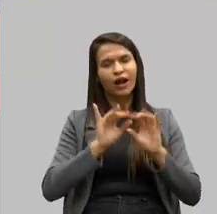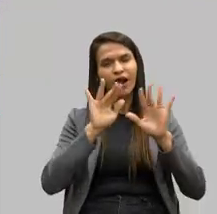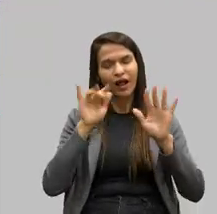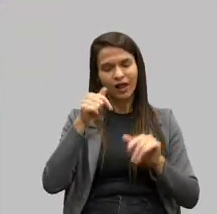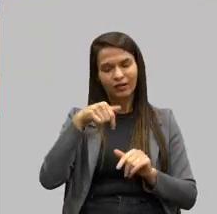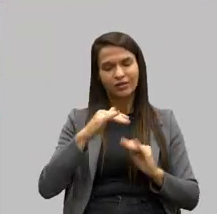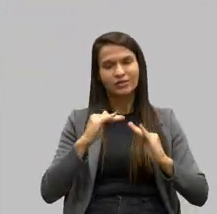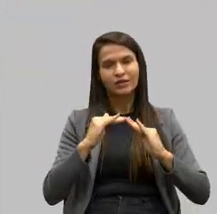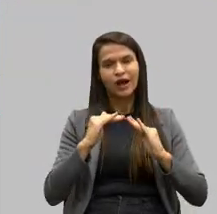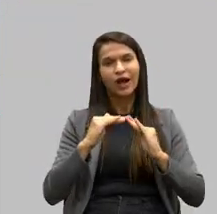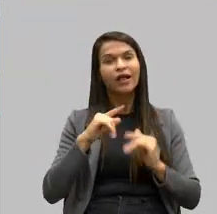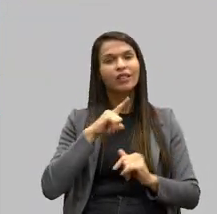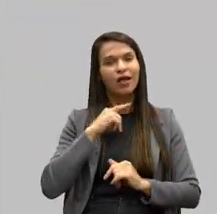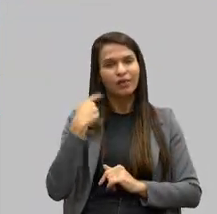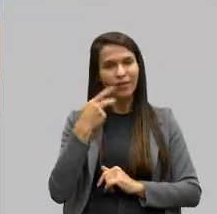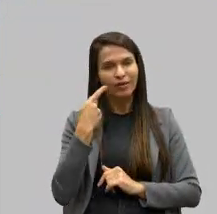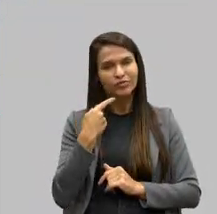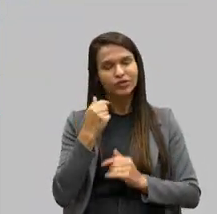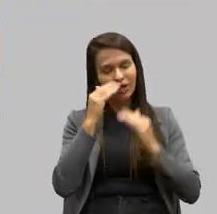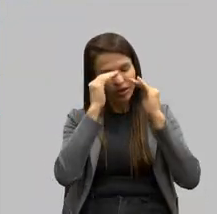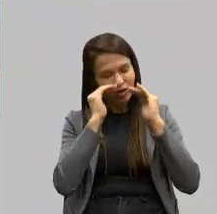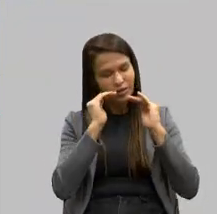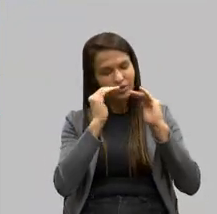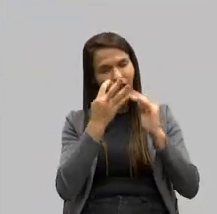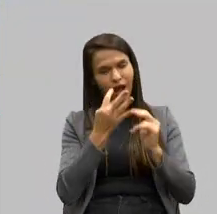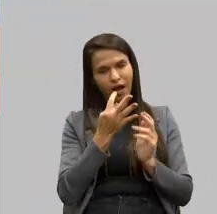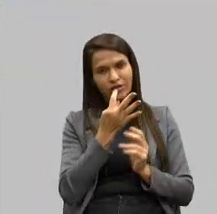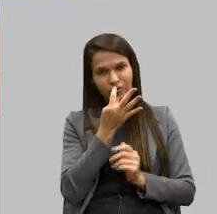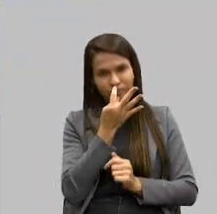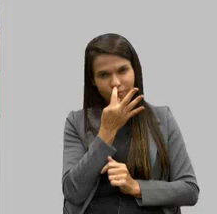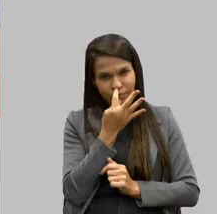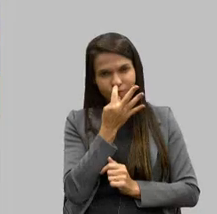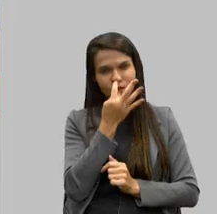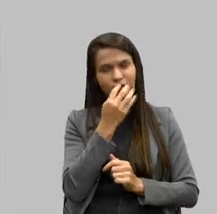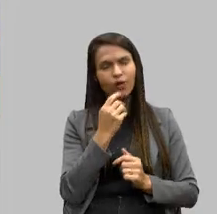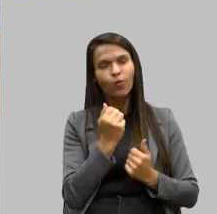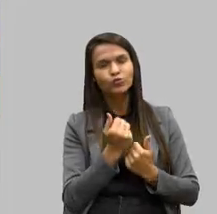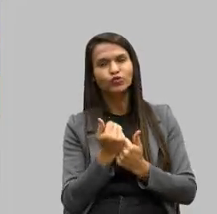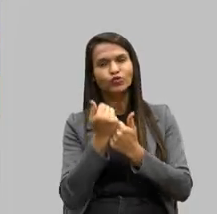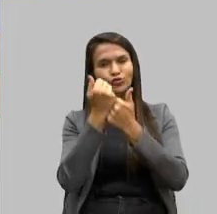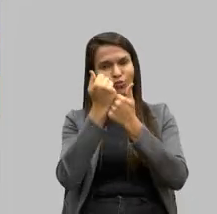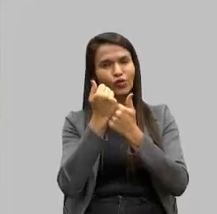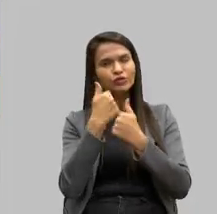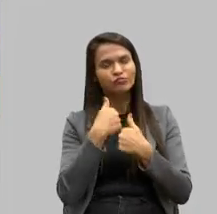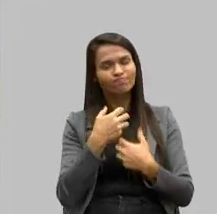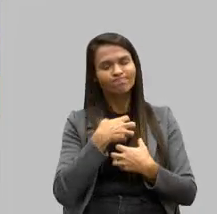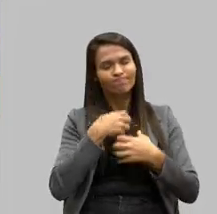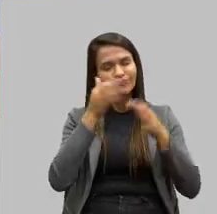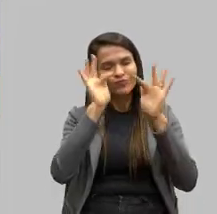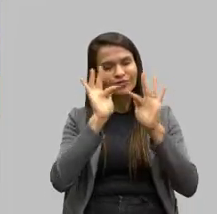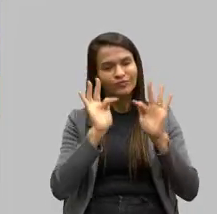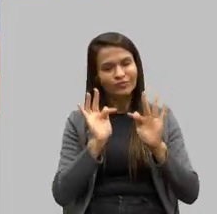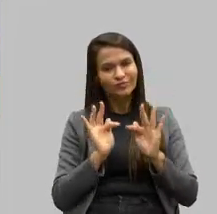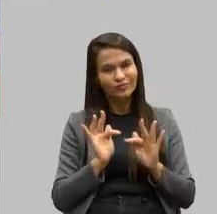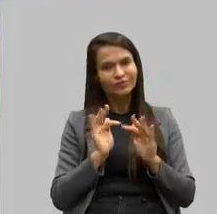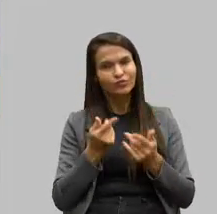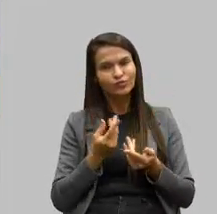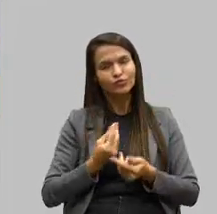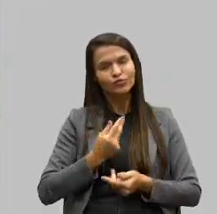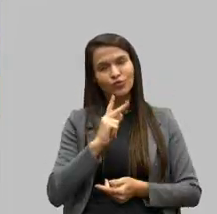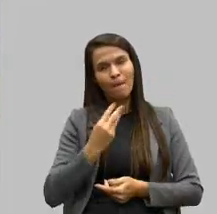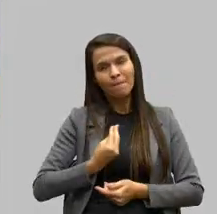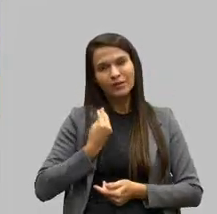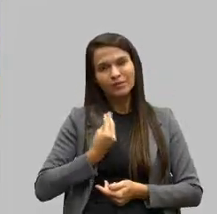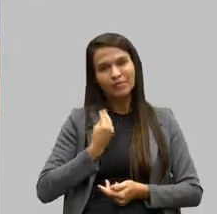parlamentares que respeitam, admiram e dão suporte e estão muito felizes com a sua condição ali na pasta. Muito